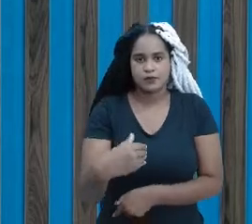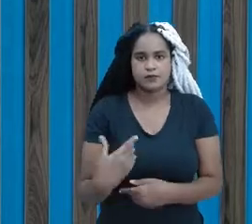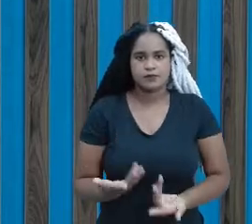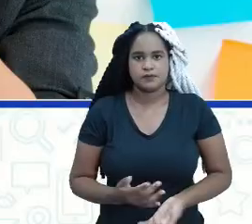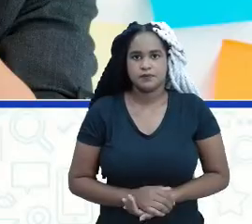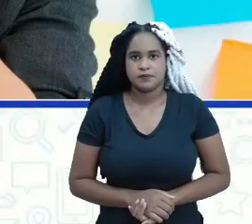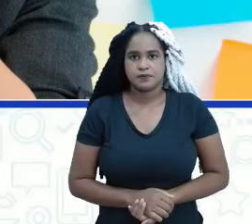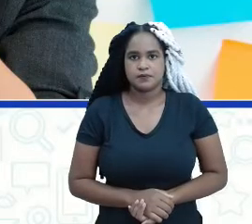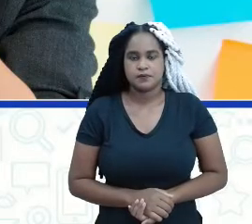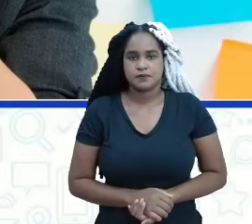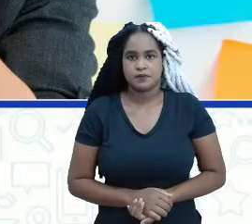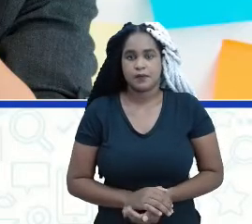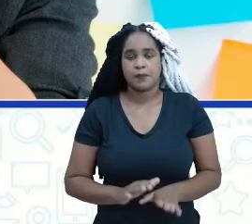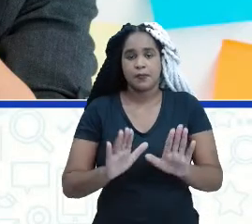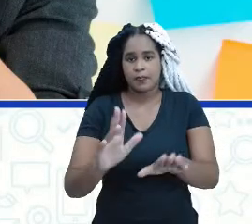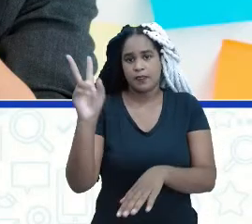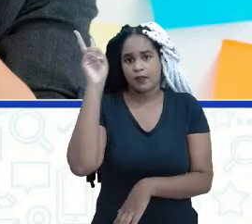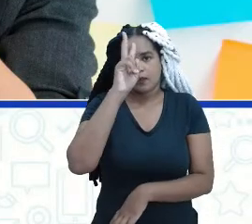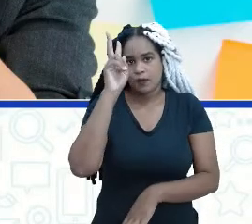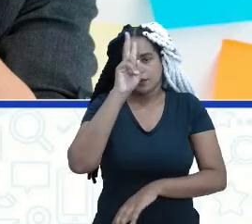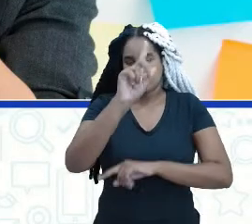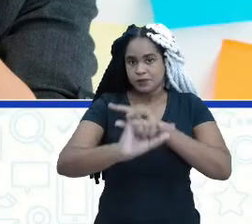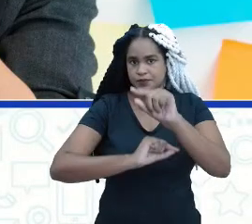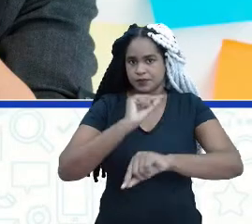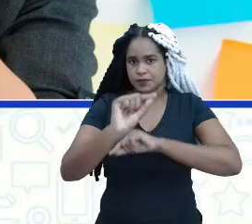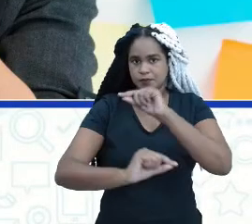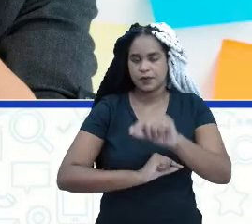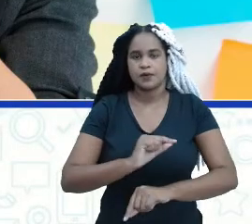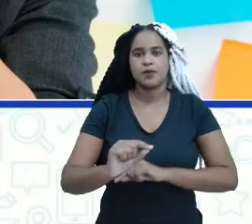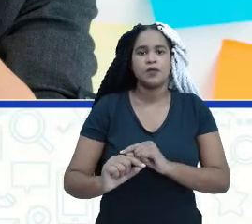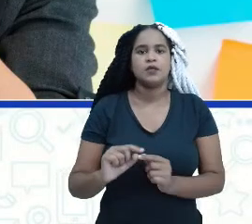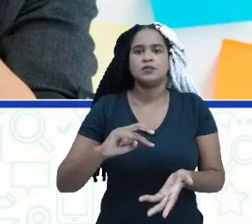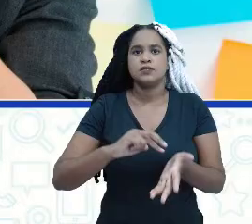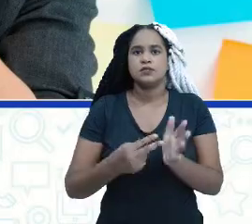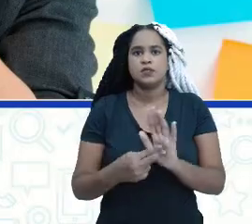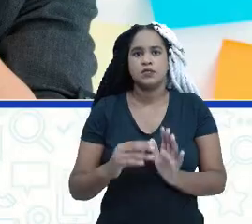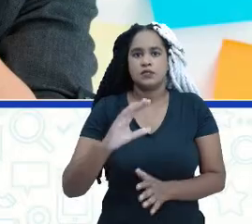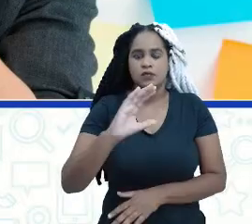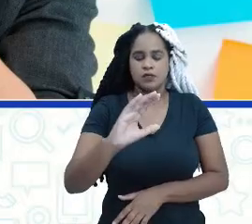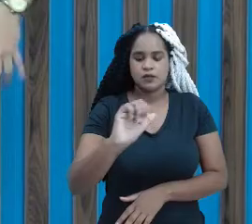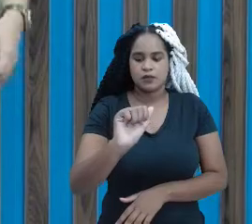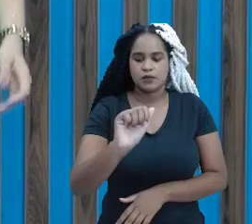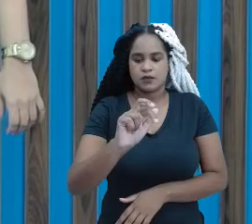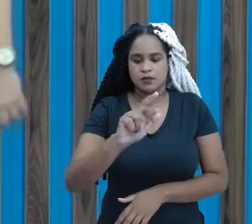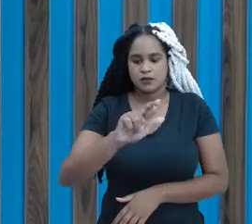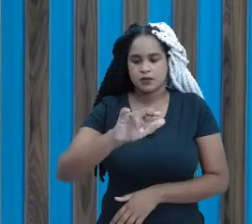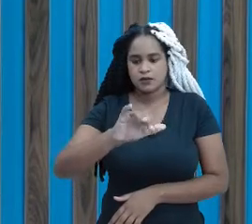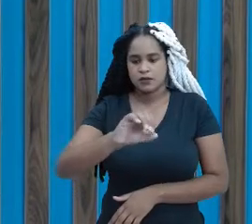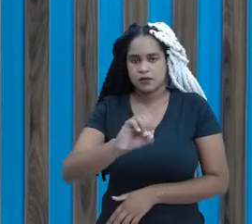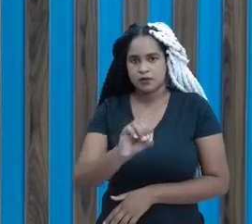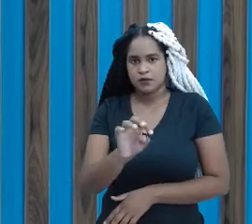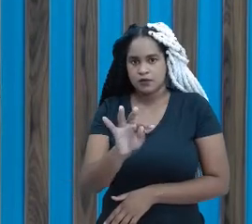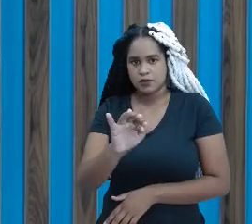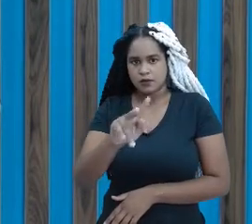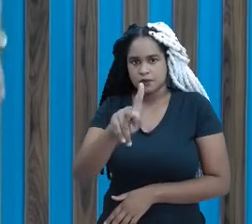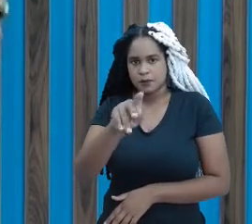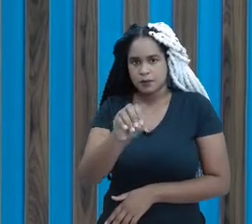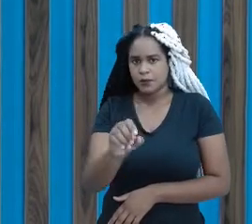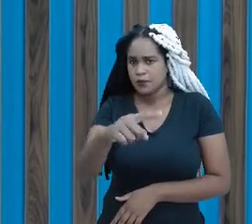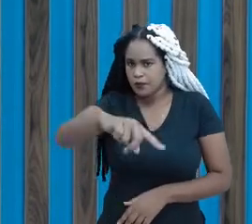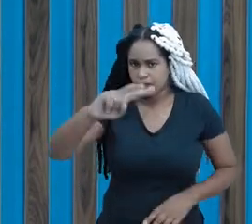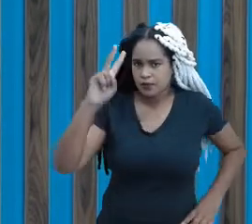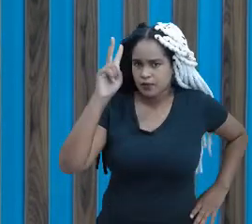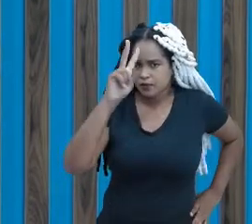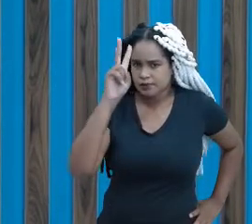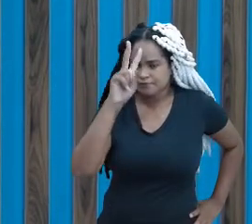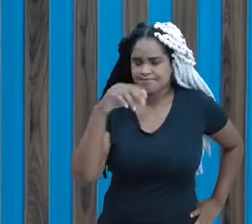lá. Mas eu quero relembrar aqui com vocês o que é o cariótipo. E aí, gente, vocês lembram o que é cariótipo? É